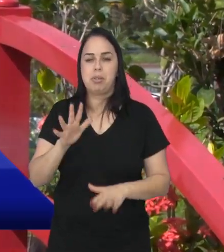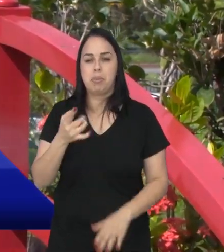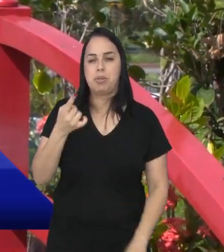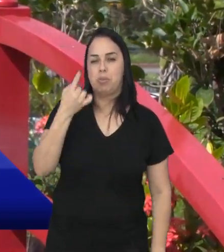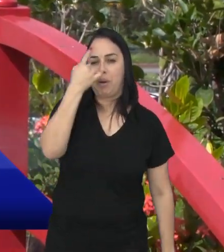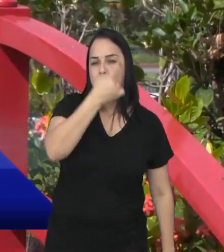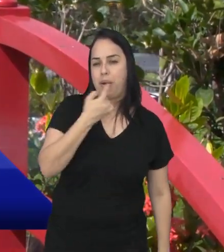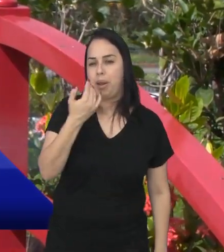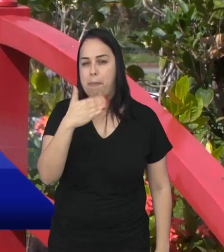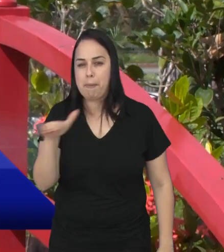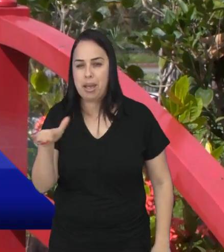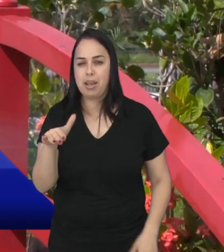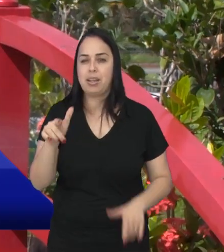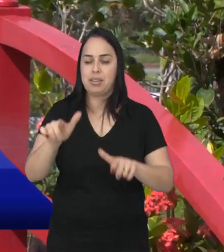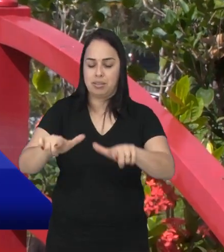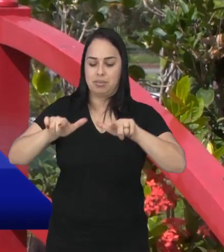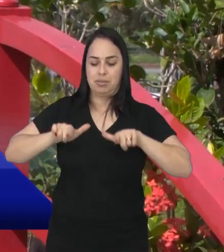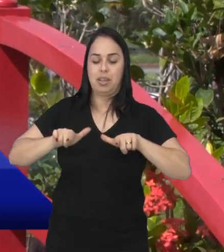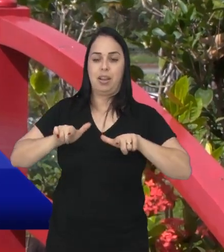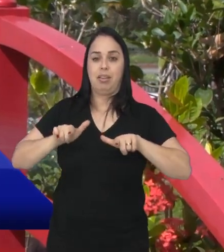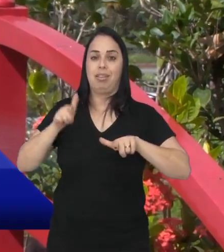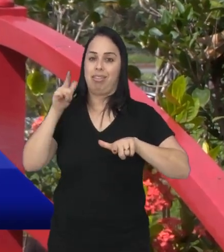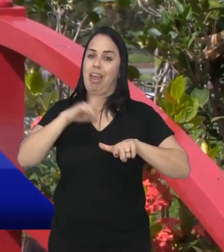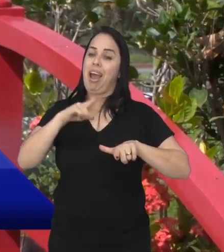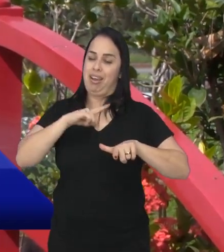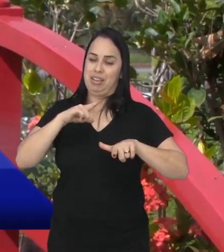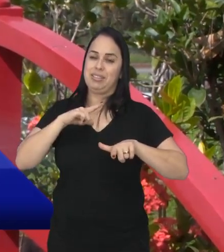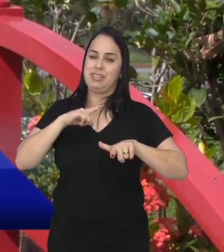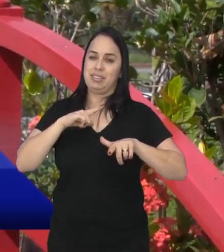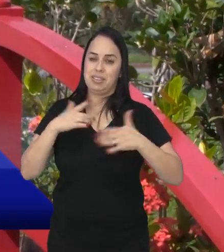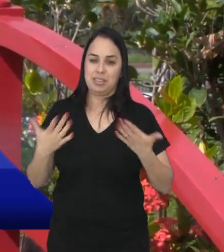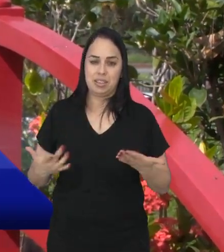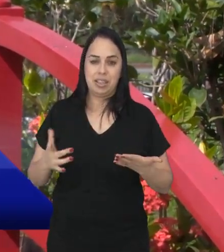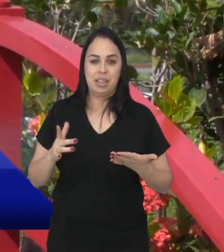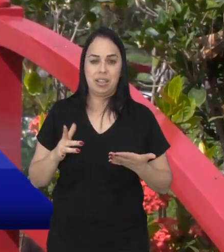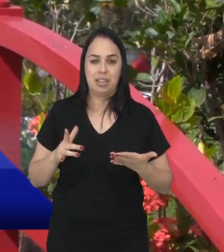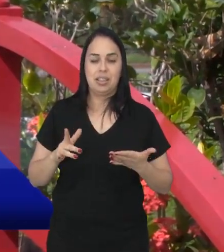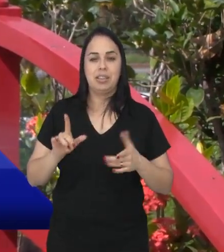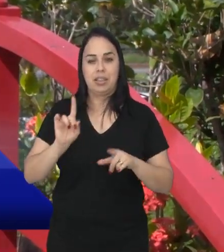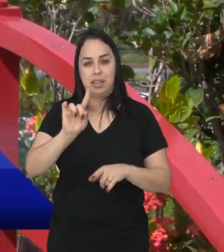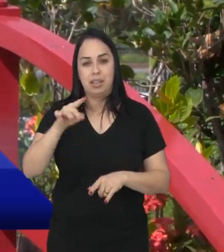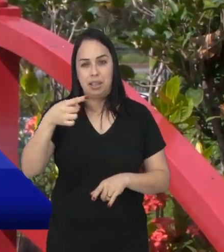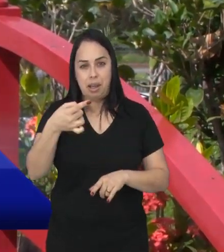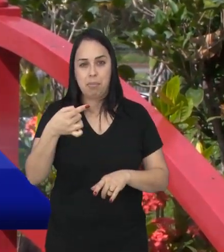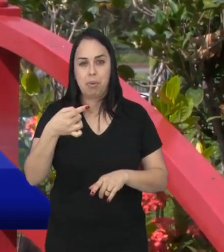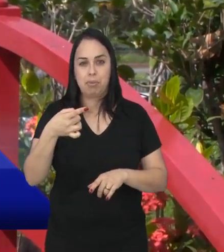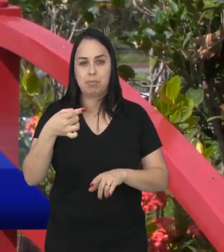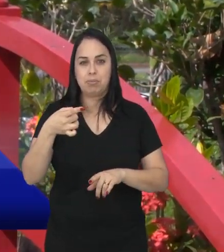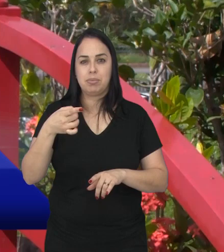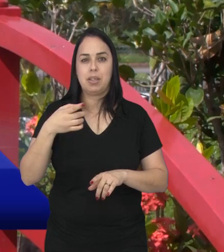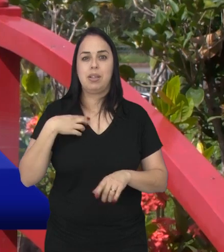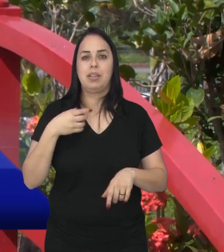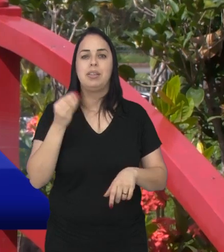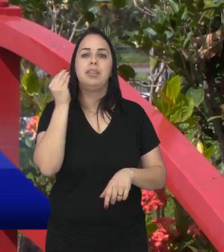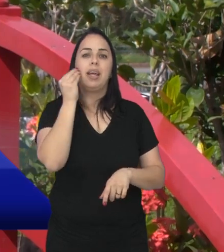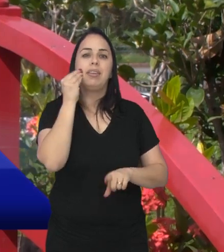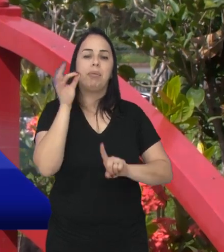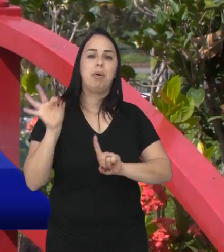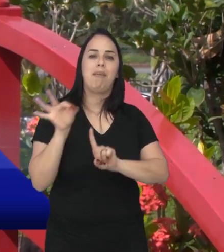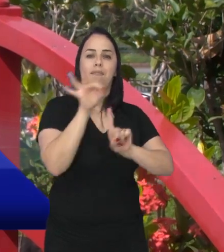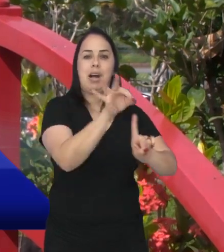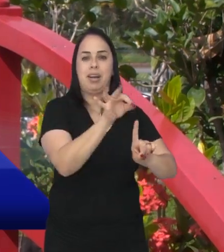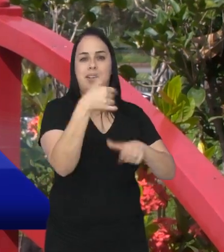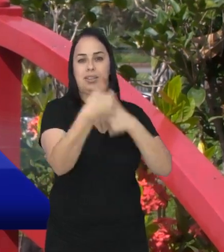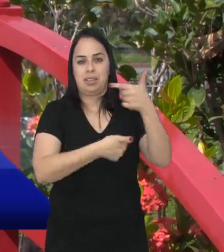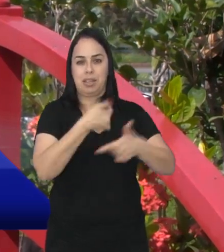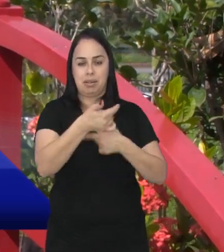com duração de uma hora e meia e tem o certificado no final do curso tá E aí depois tem o encaminhamento a a uma